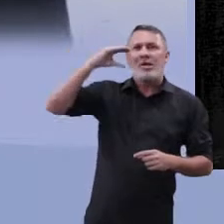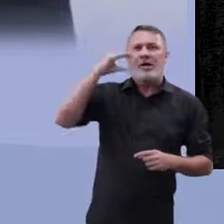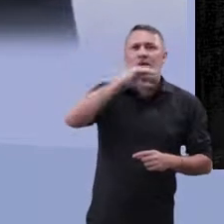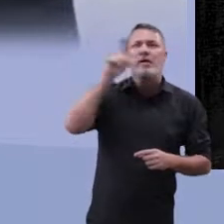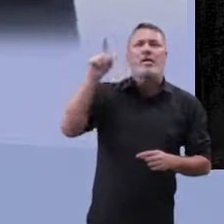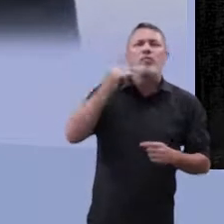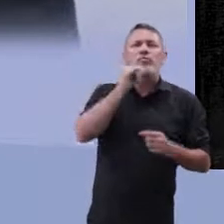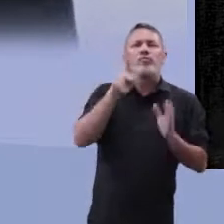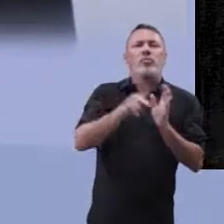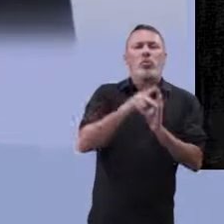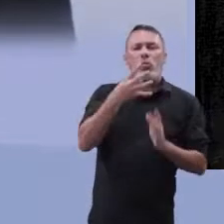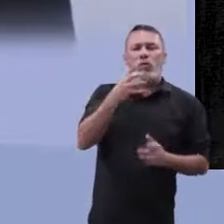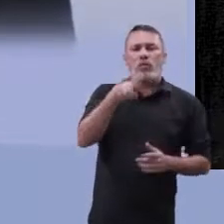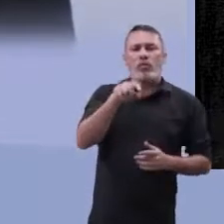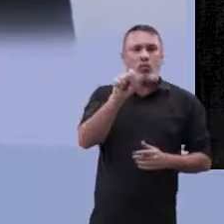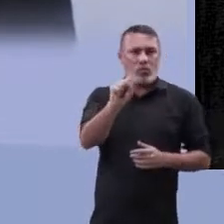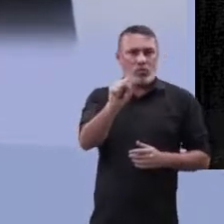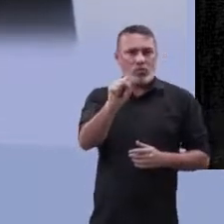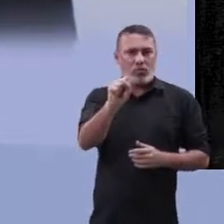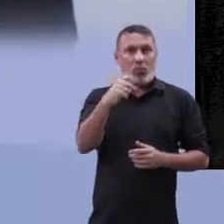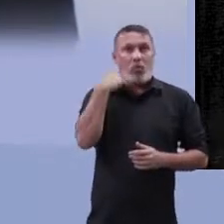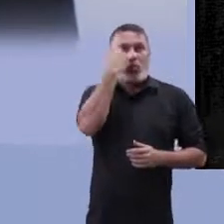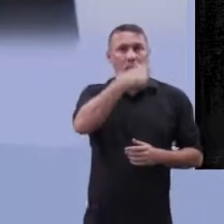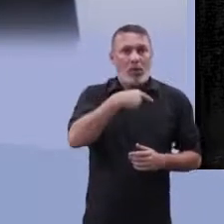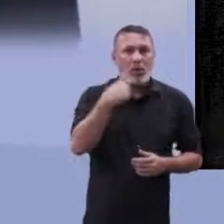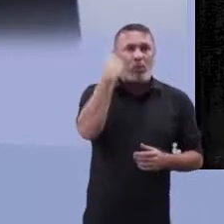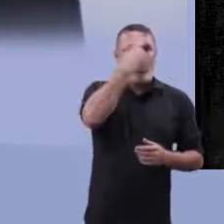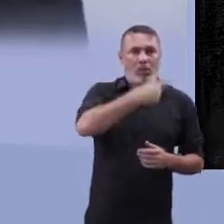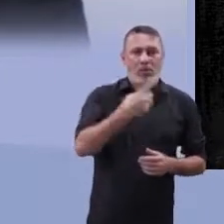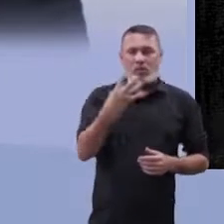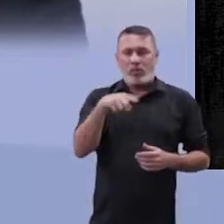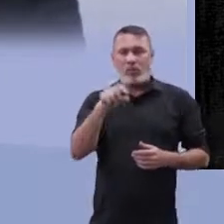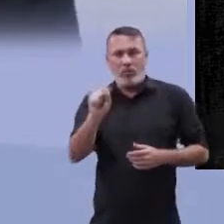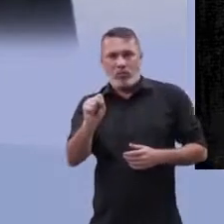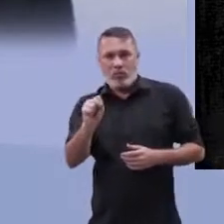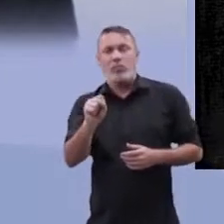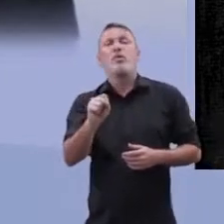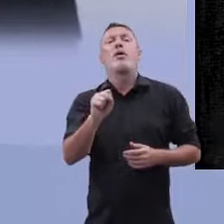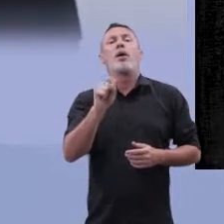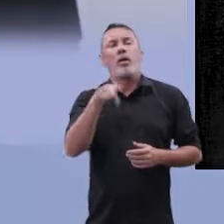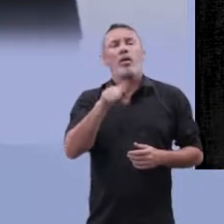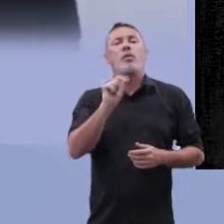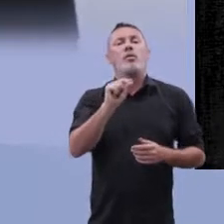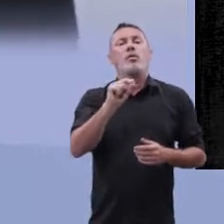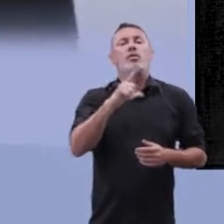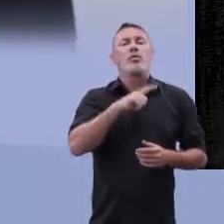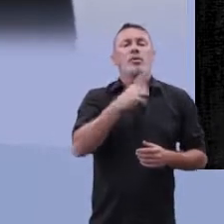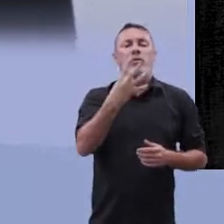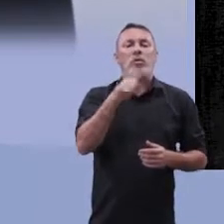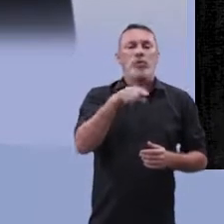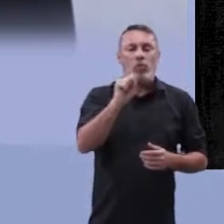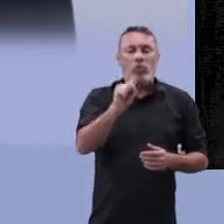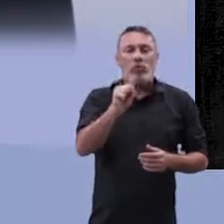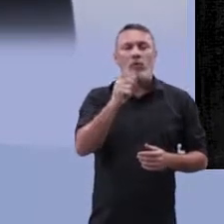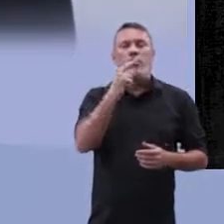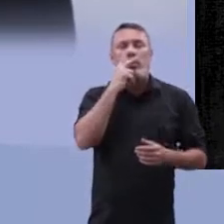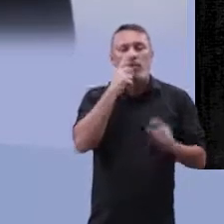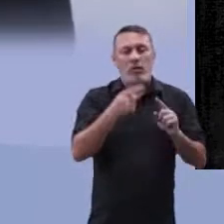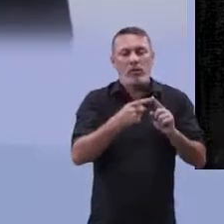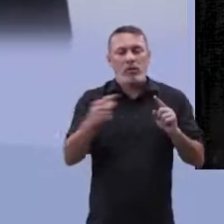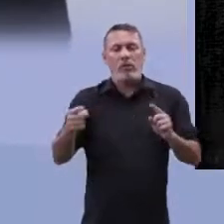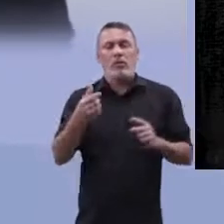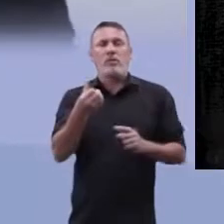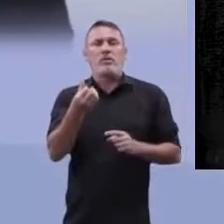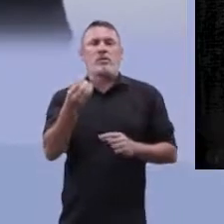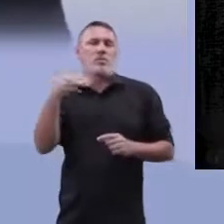um chuveiro gastando 4,8 kW por hora, você vai ter então 4,8